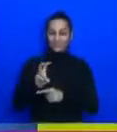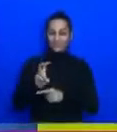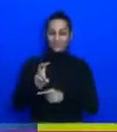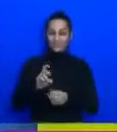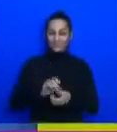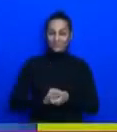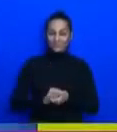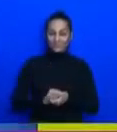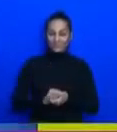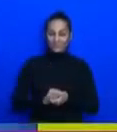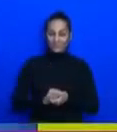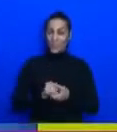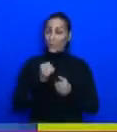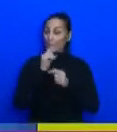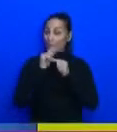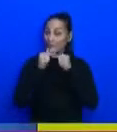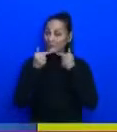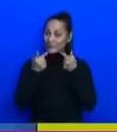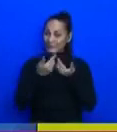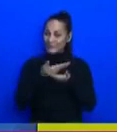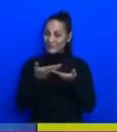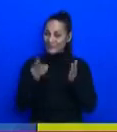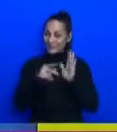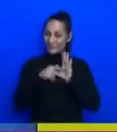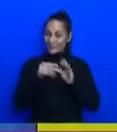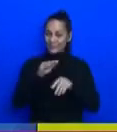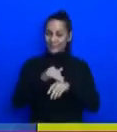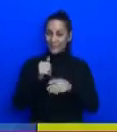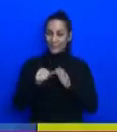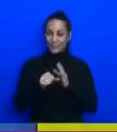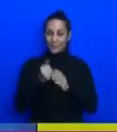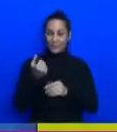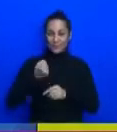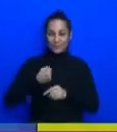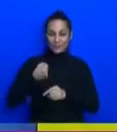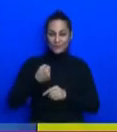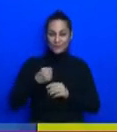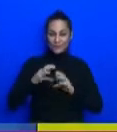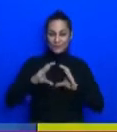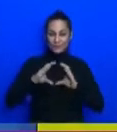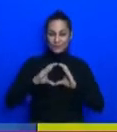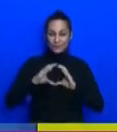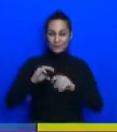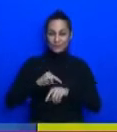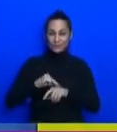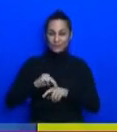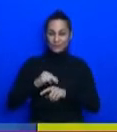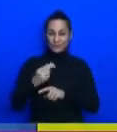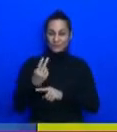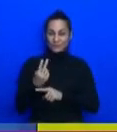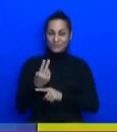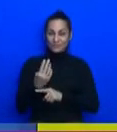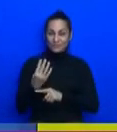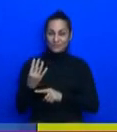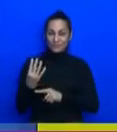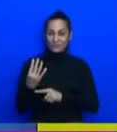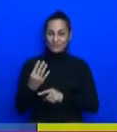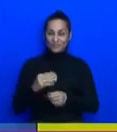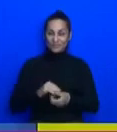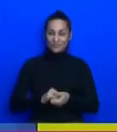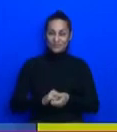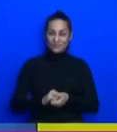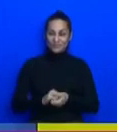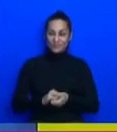25. Boa sorte para você. Vamos chamar o primeiro número. Bola marrom